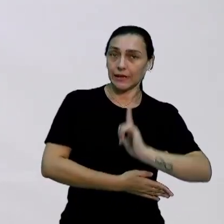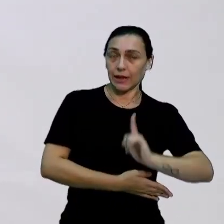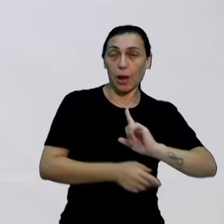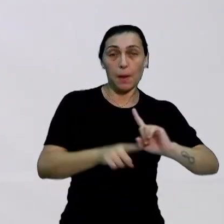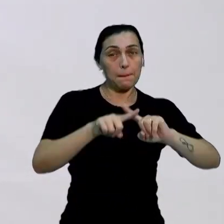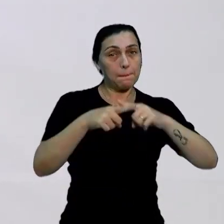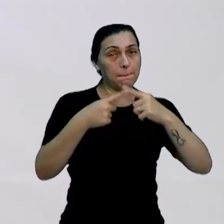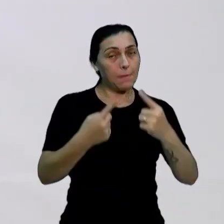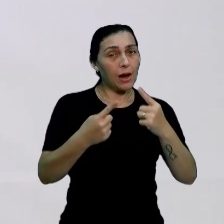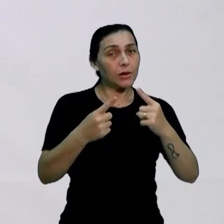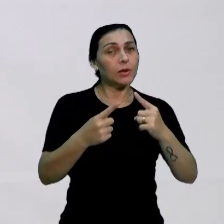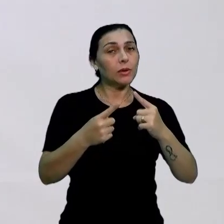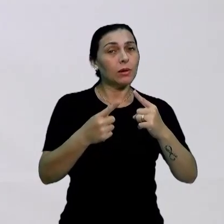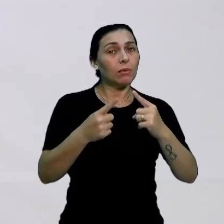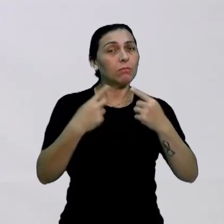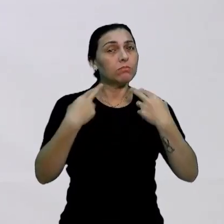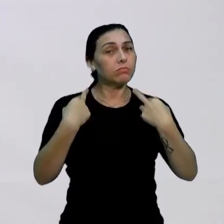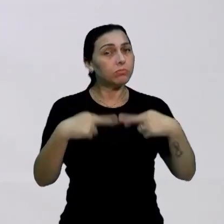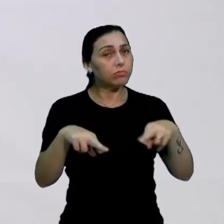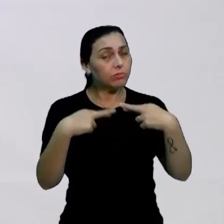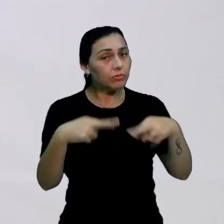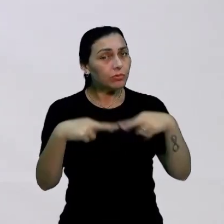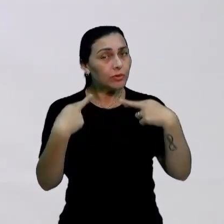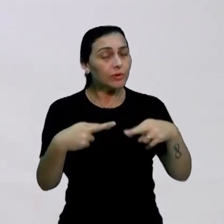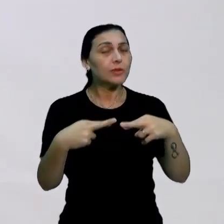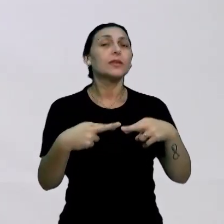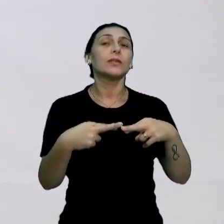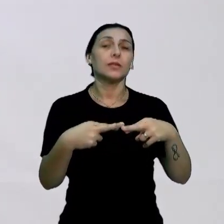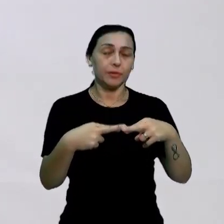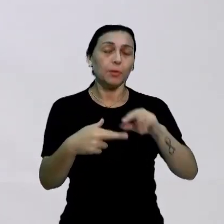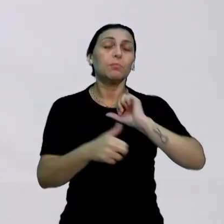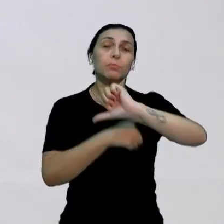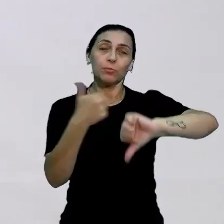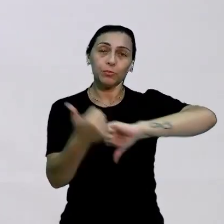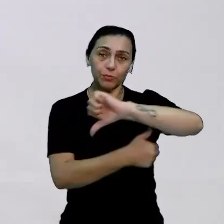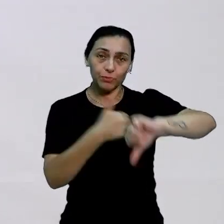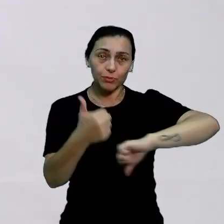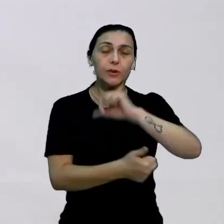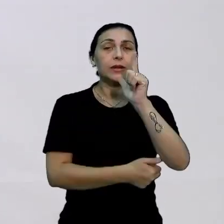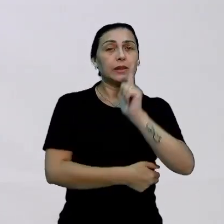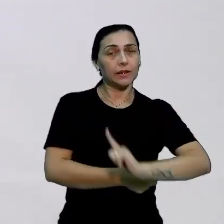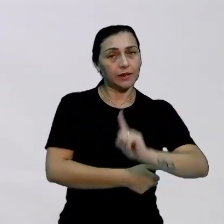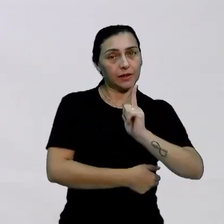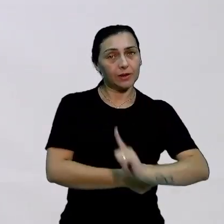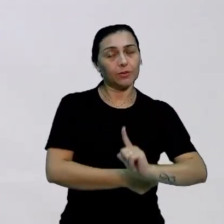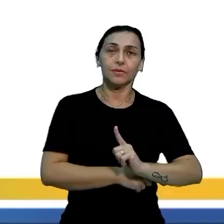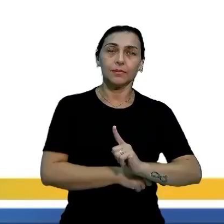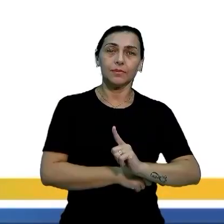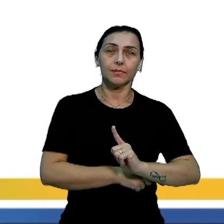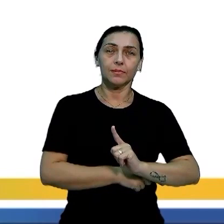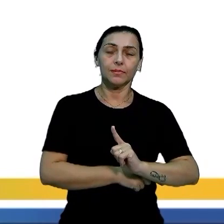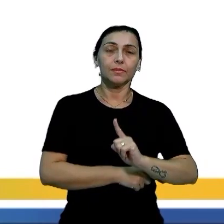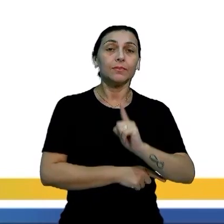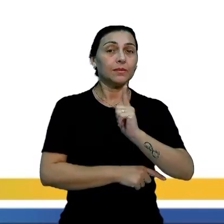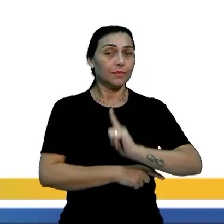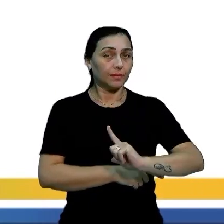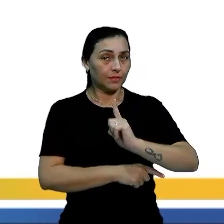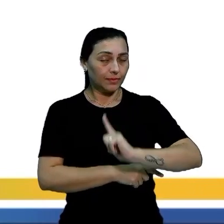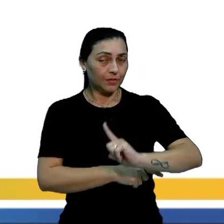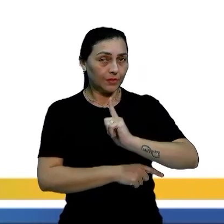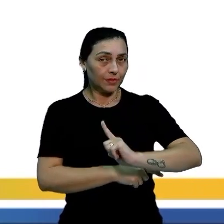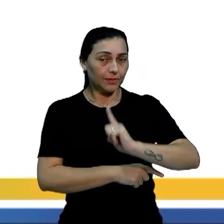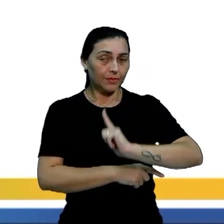de manifestação de resquícios, dessa literatura, tá bom? Ele engloba